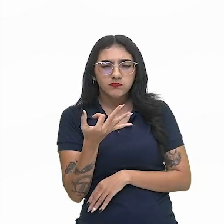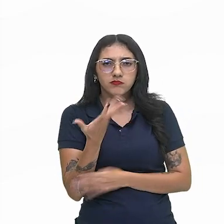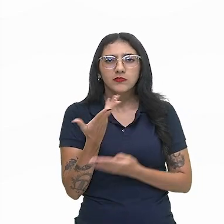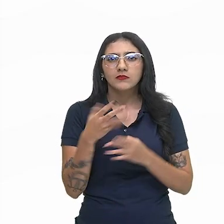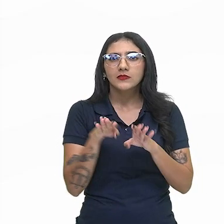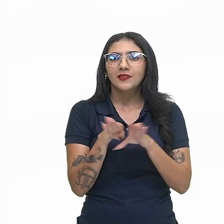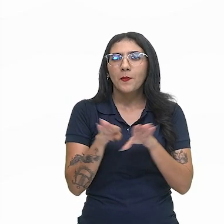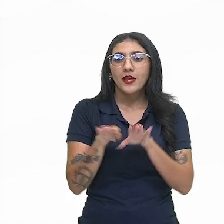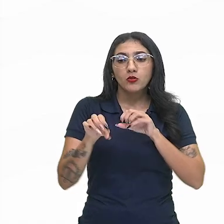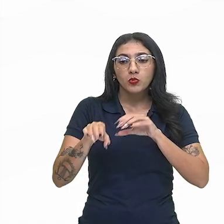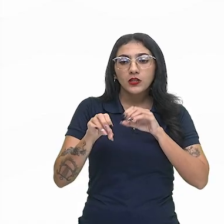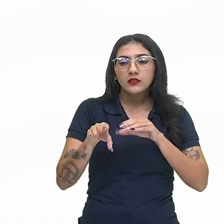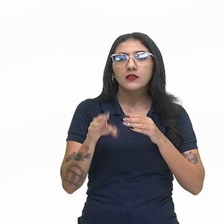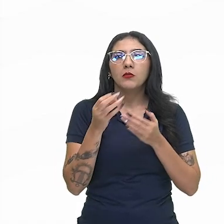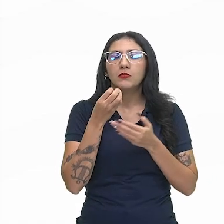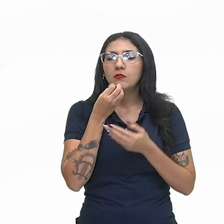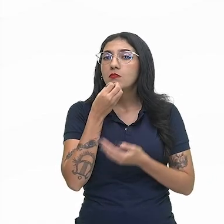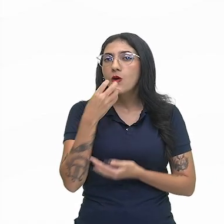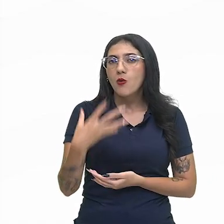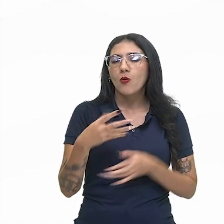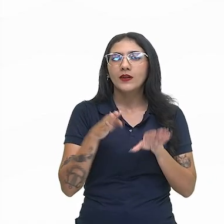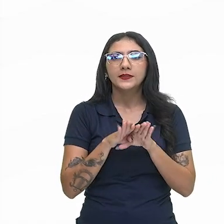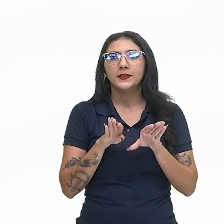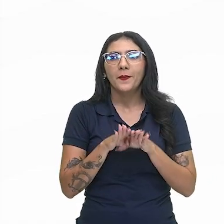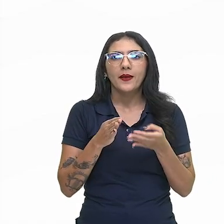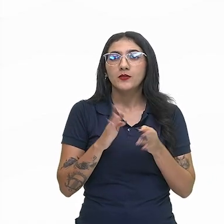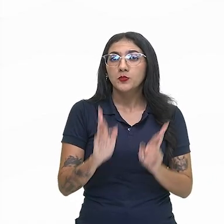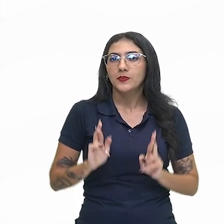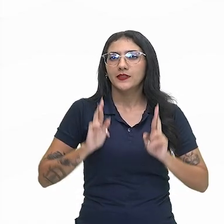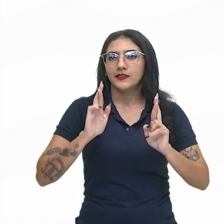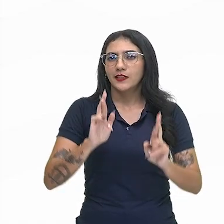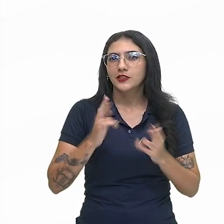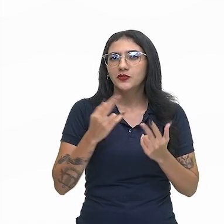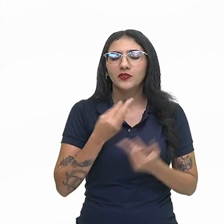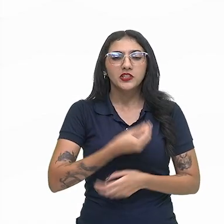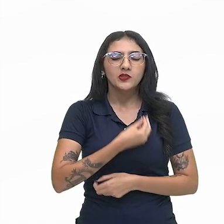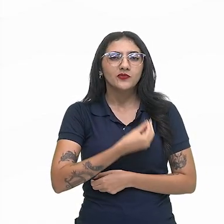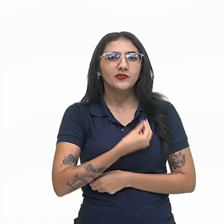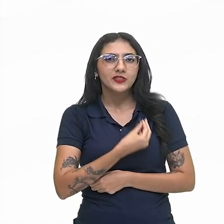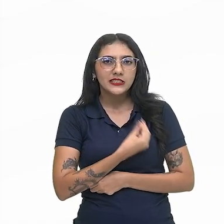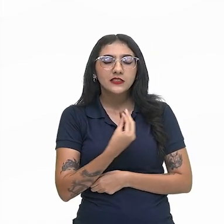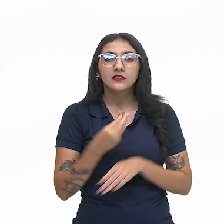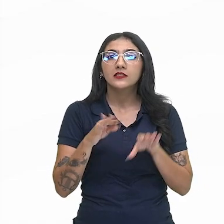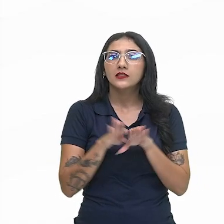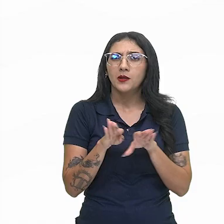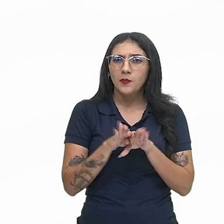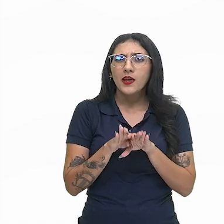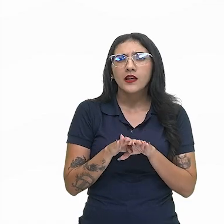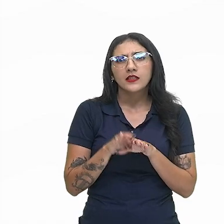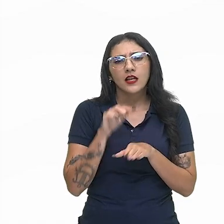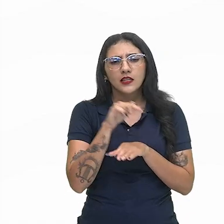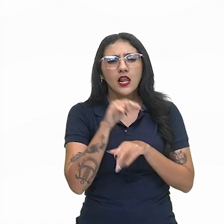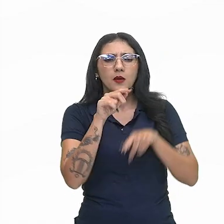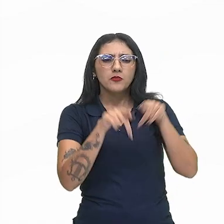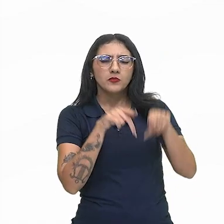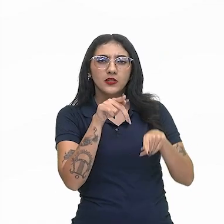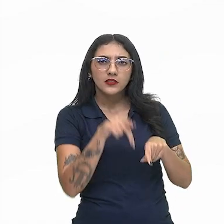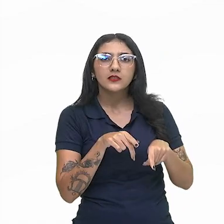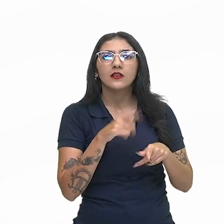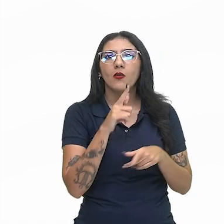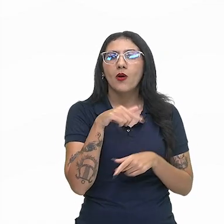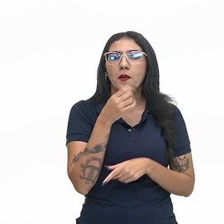educação está indo bem, se a esperança de vida, a expectativa de vida daquela comunidade